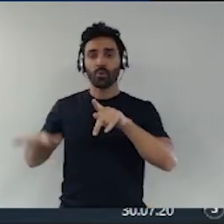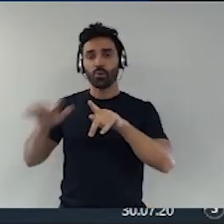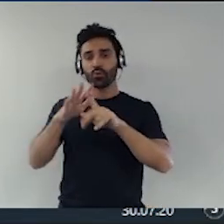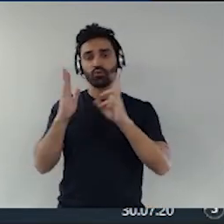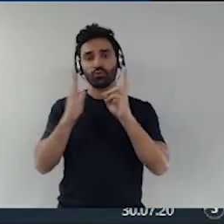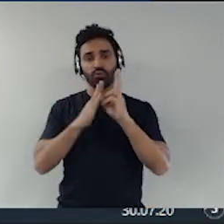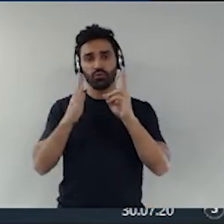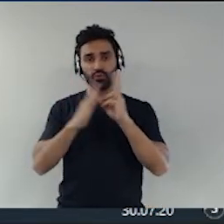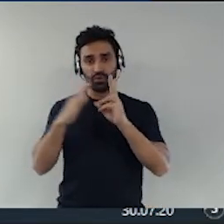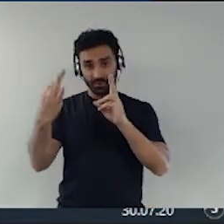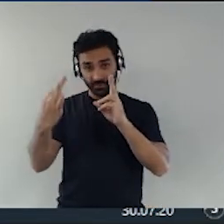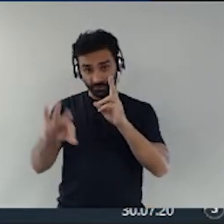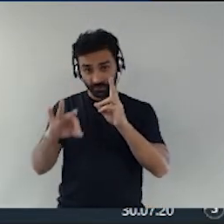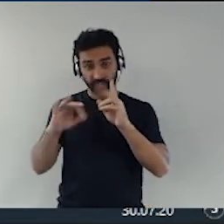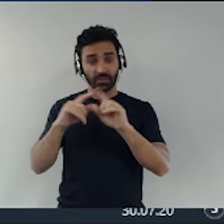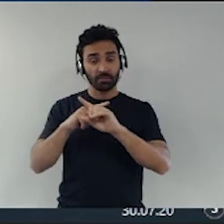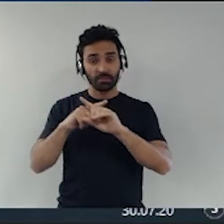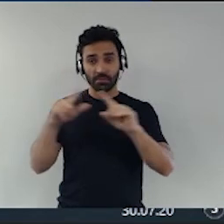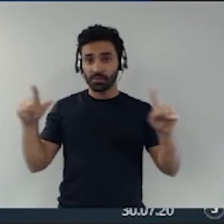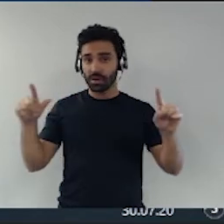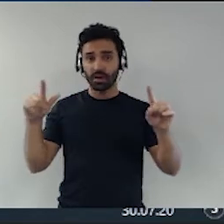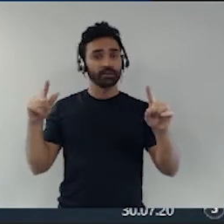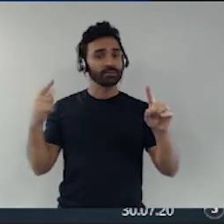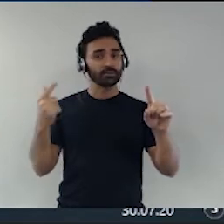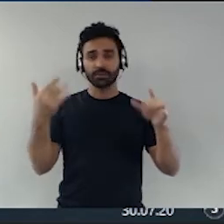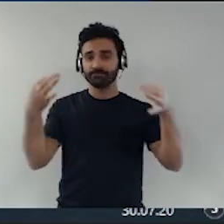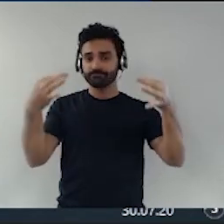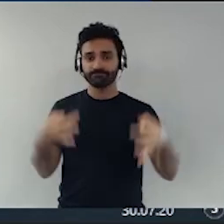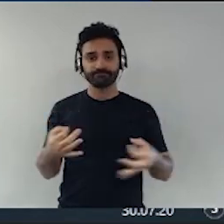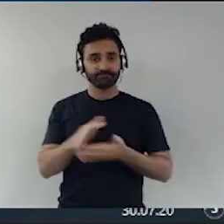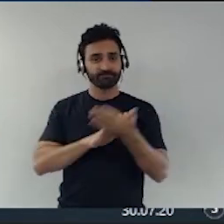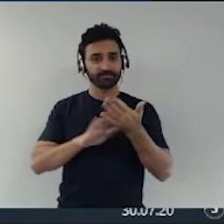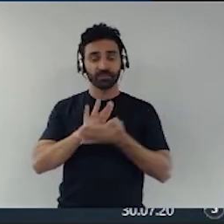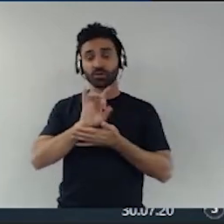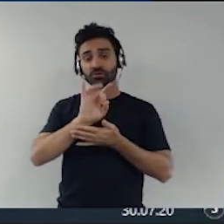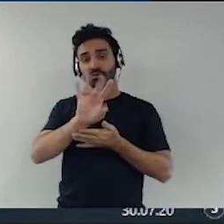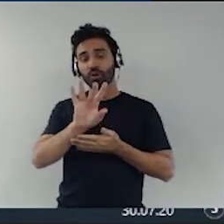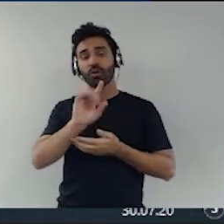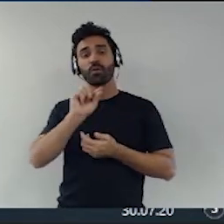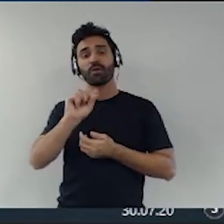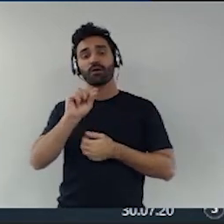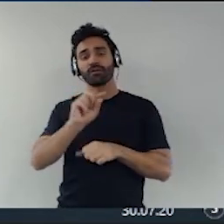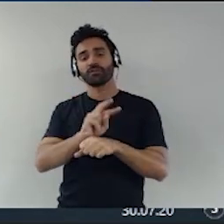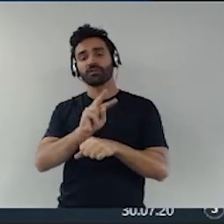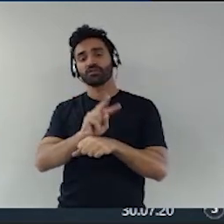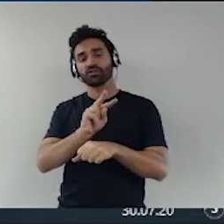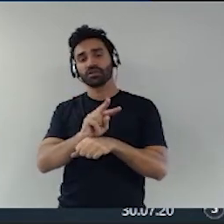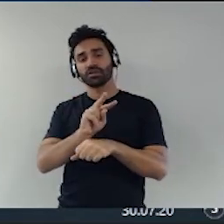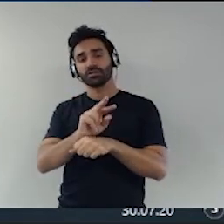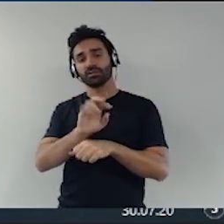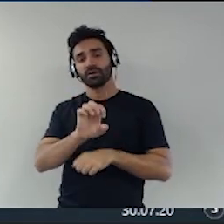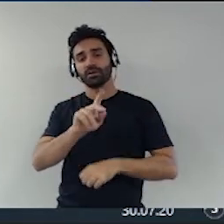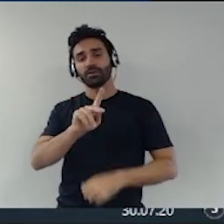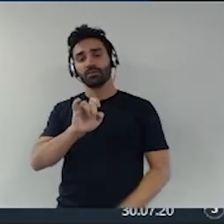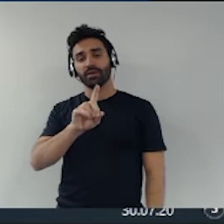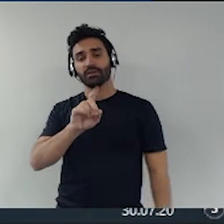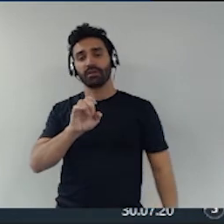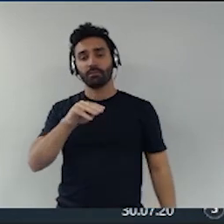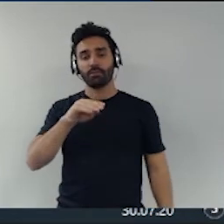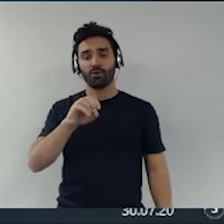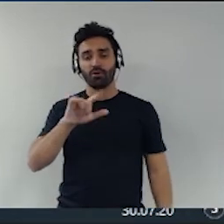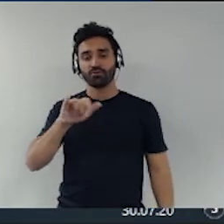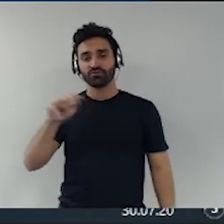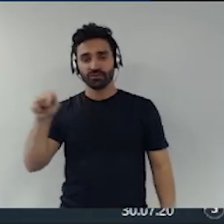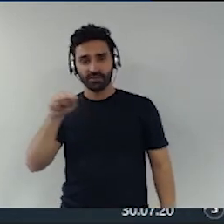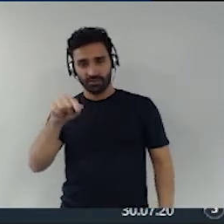né? Isso não é tratado adequadamente, existe só lá uma previsão de vigilância epidemiológica no capítulo da saúde, né?